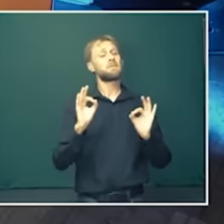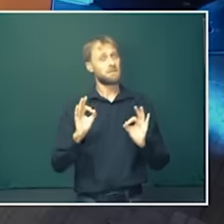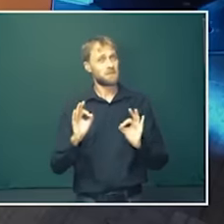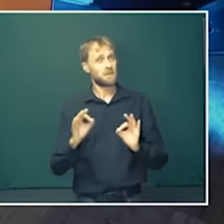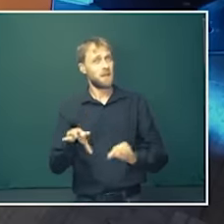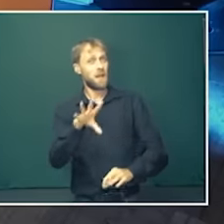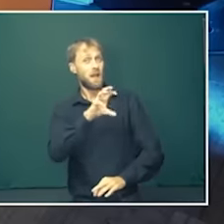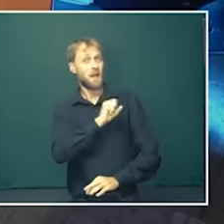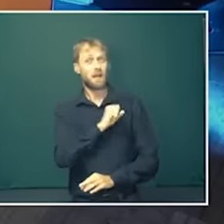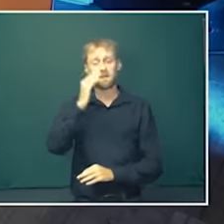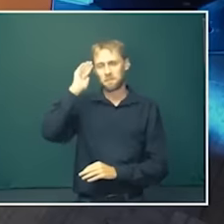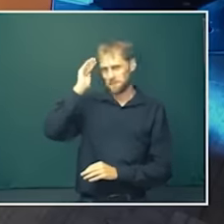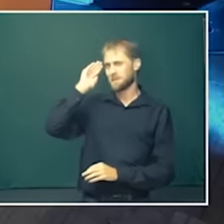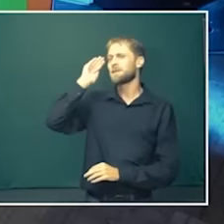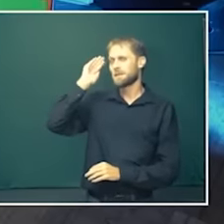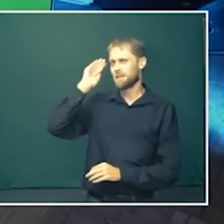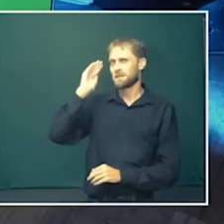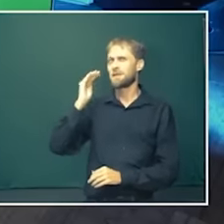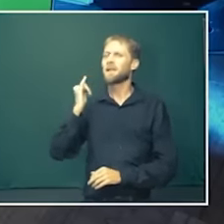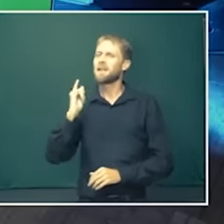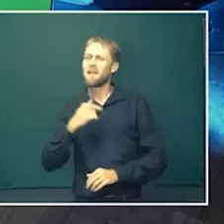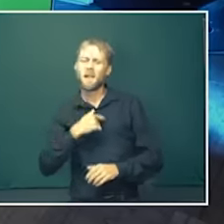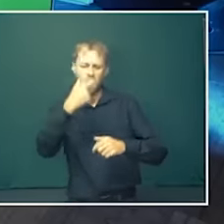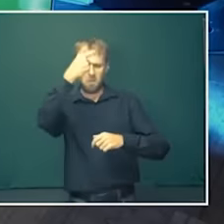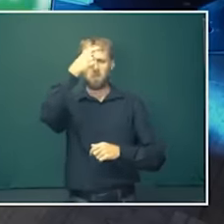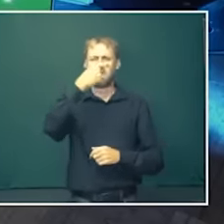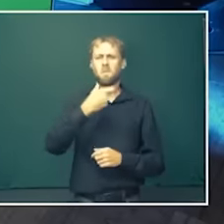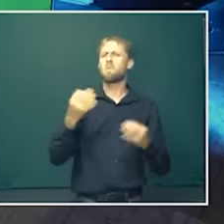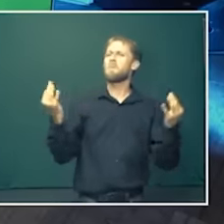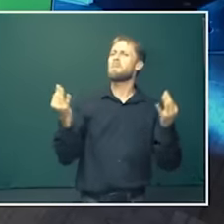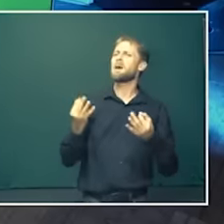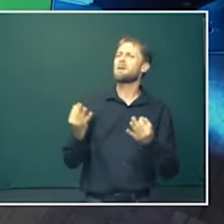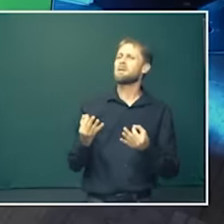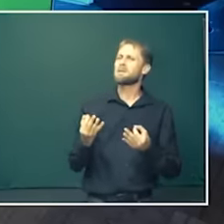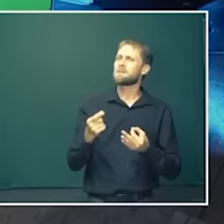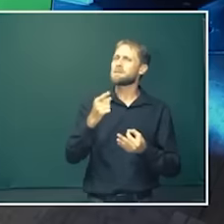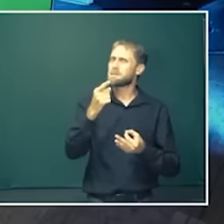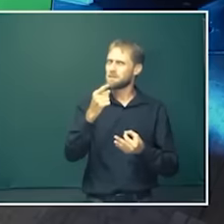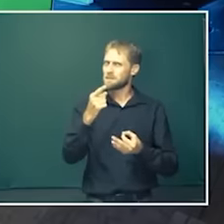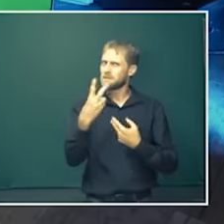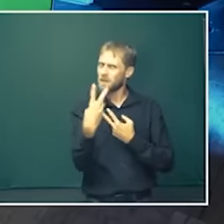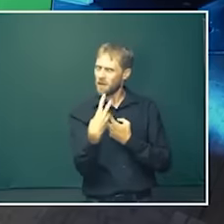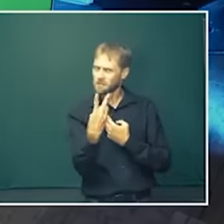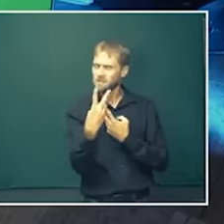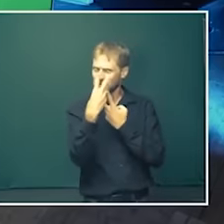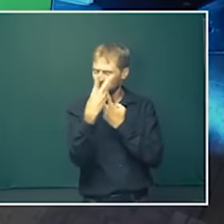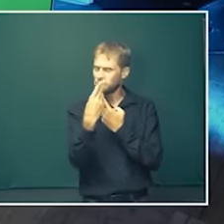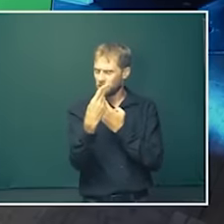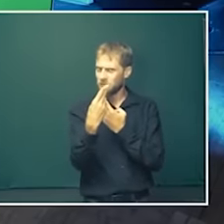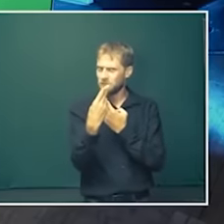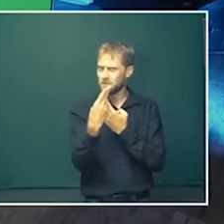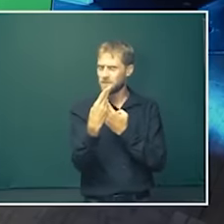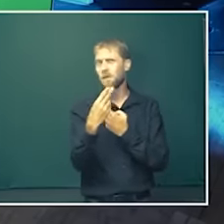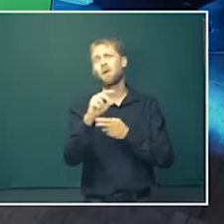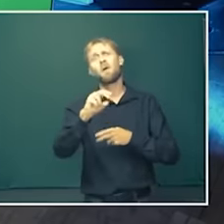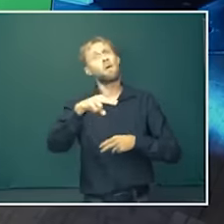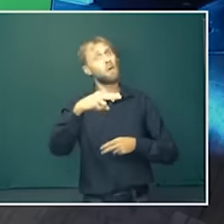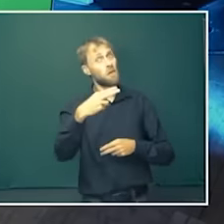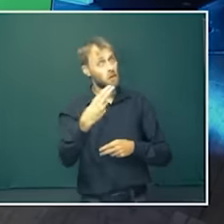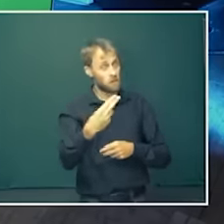entende. E se eu fosse esse alguém quase perfeito, será que a vida estaria do mesmo jeito? Eu